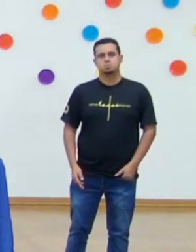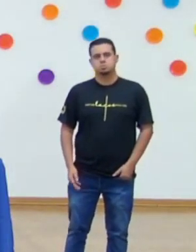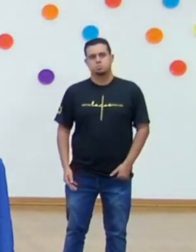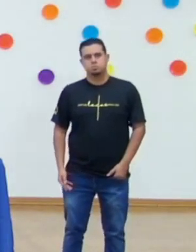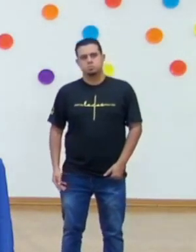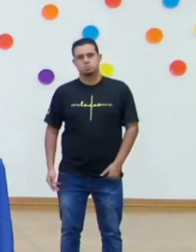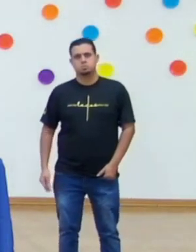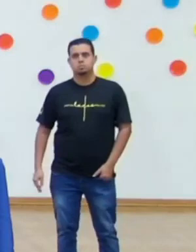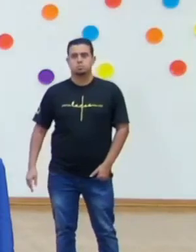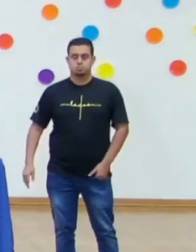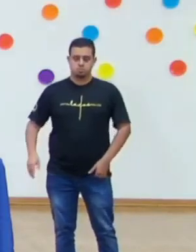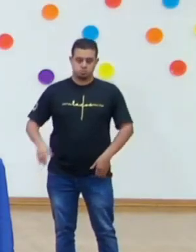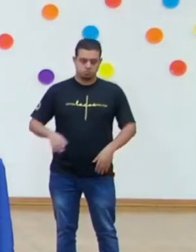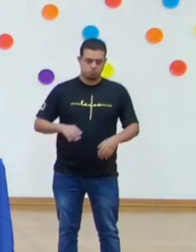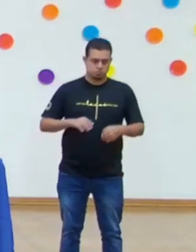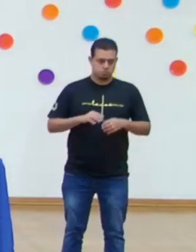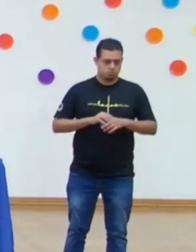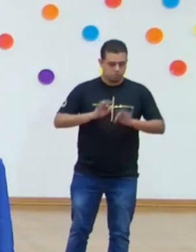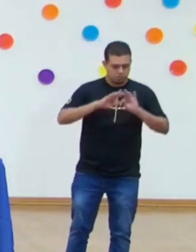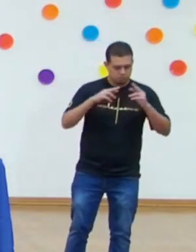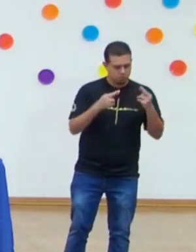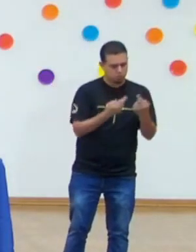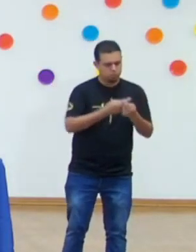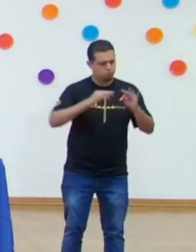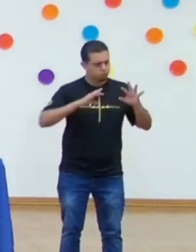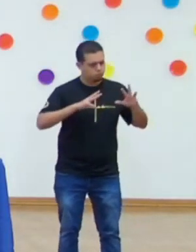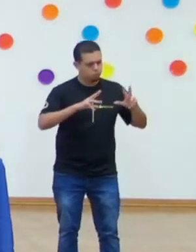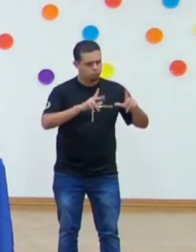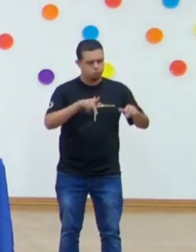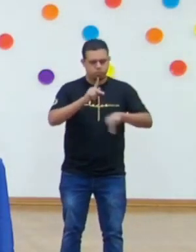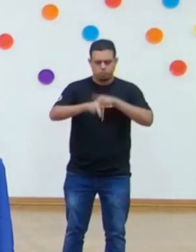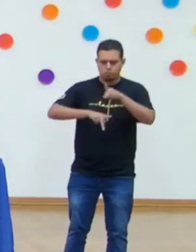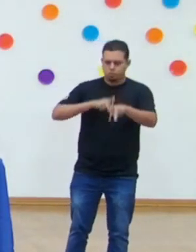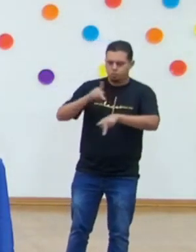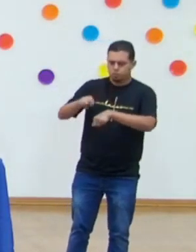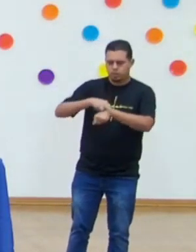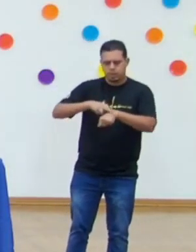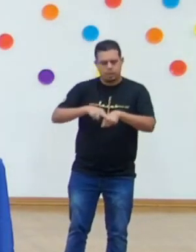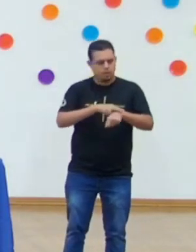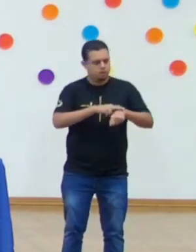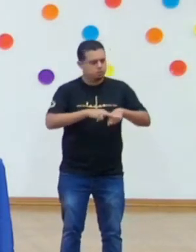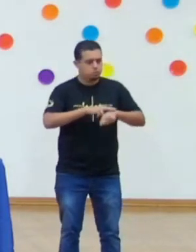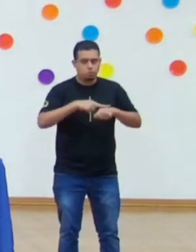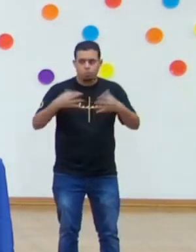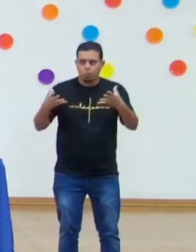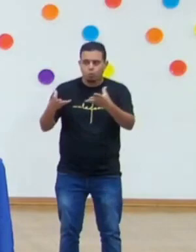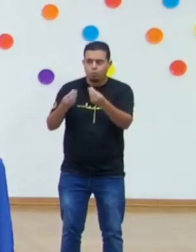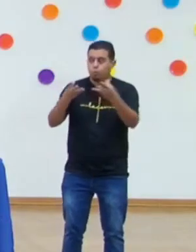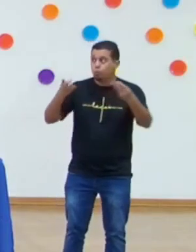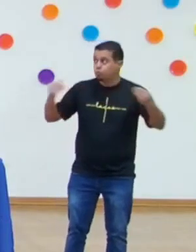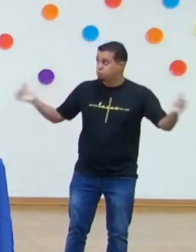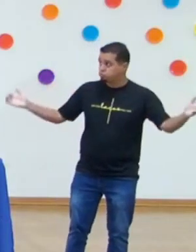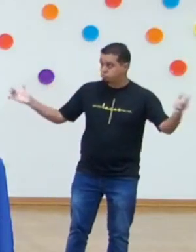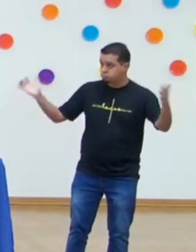De todas as tribos, povos e raças, muitos virão te